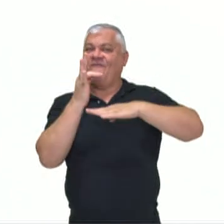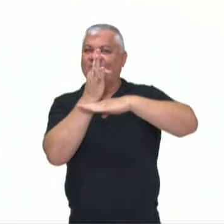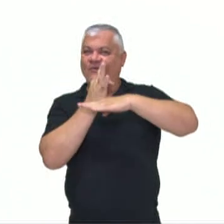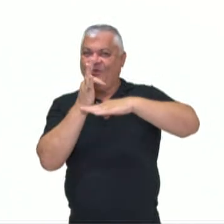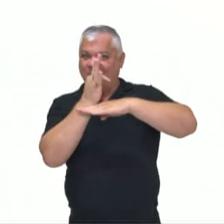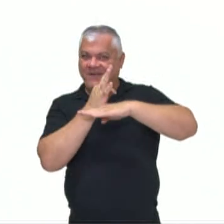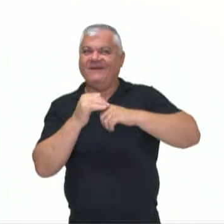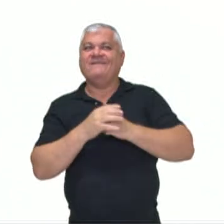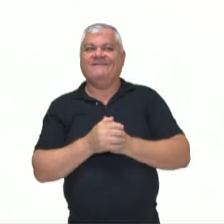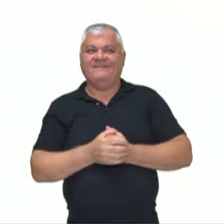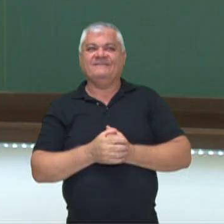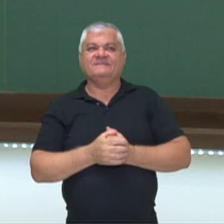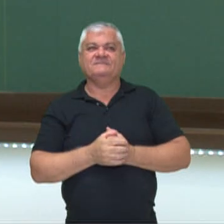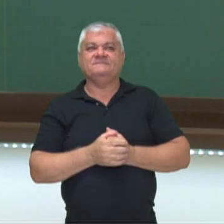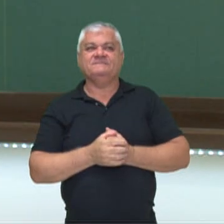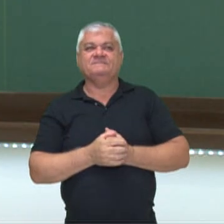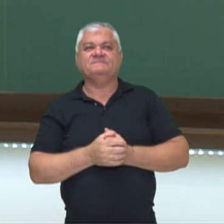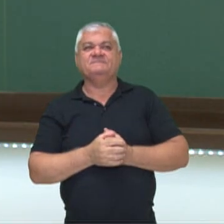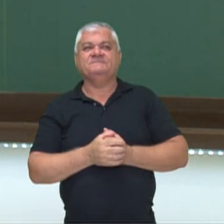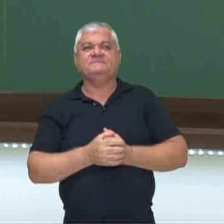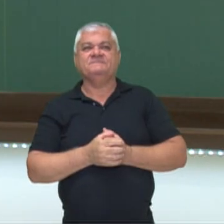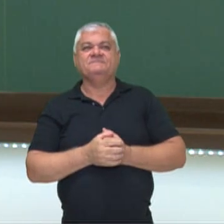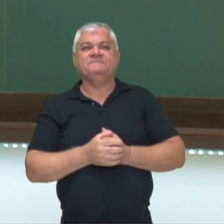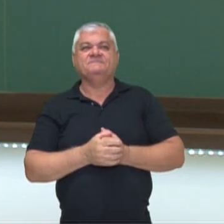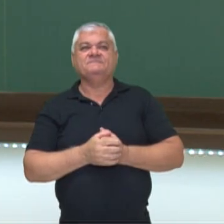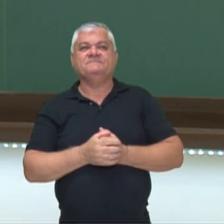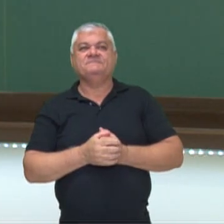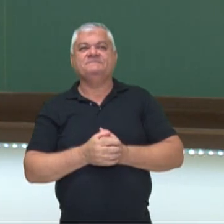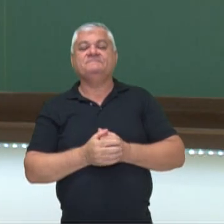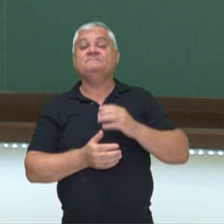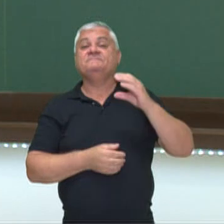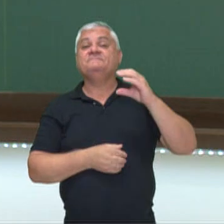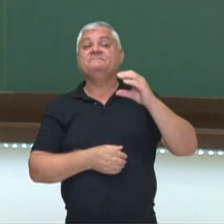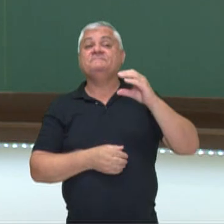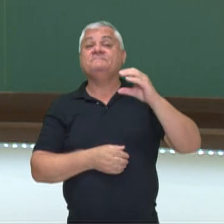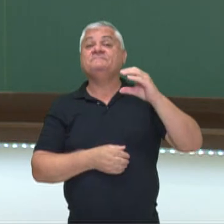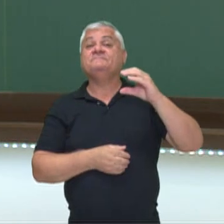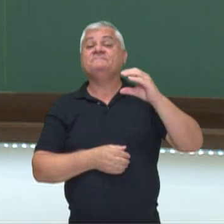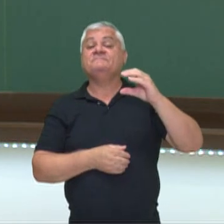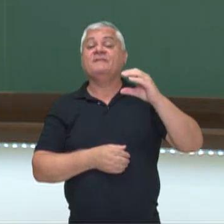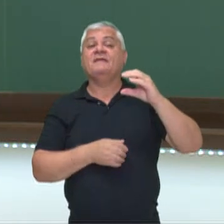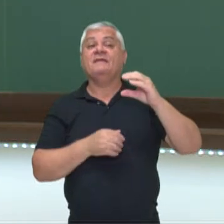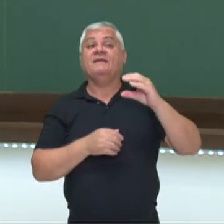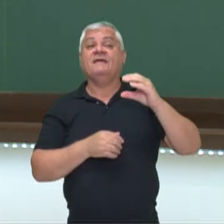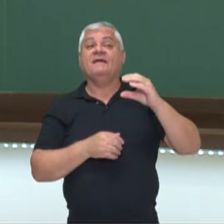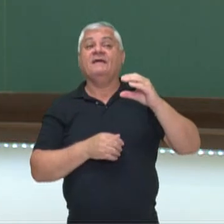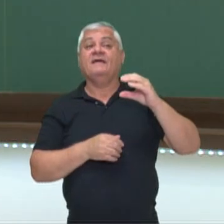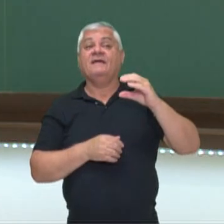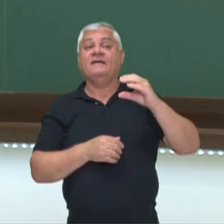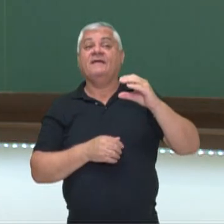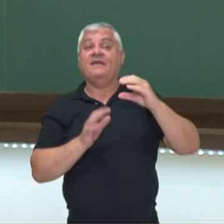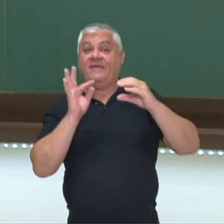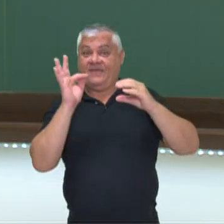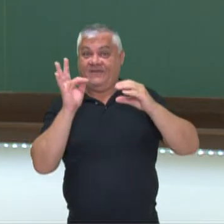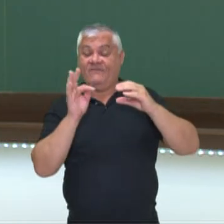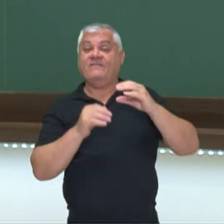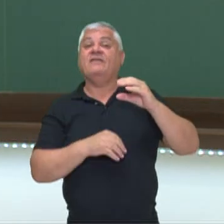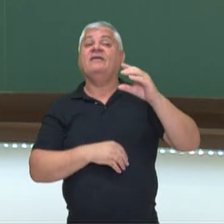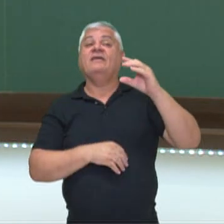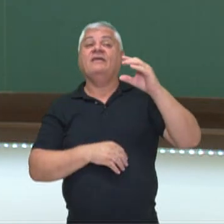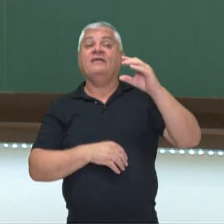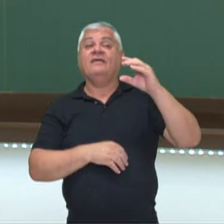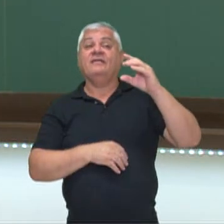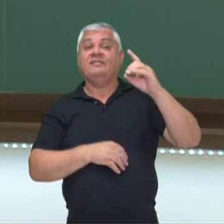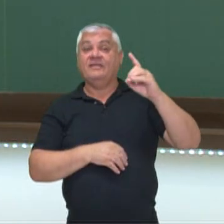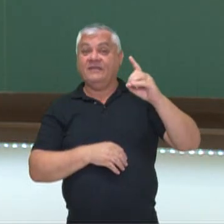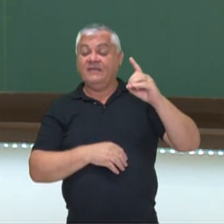tratamento formal, temos ali o senhor, por isso na alternativa C, letra F. Tu puedes hacer-me um favor? A gente tem o tu e a gente tem